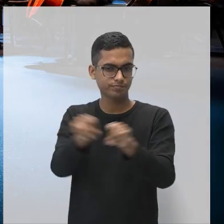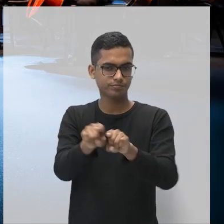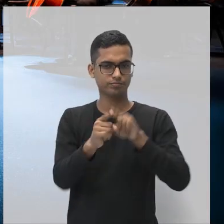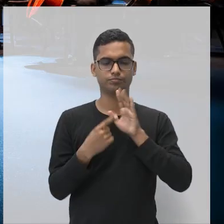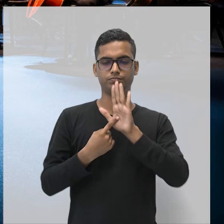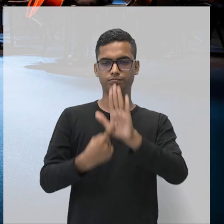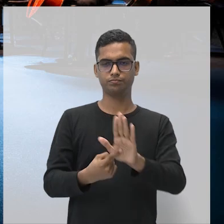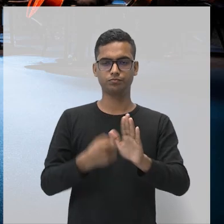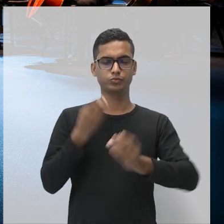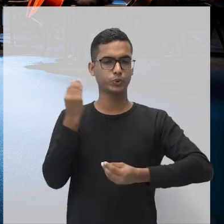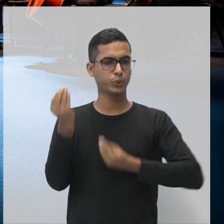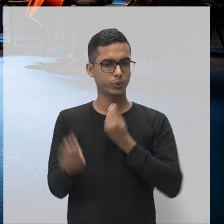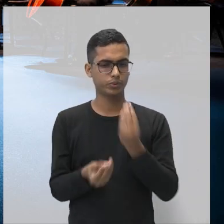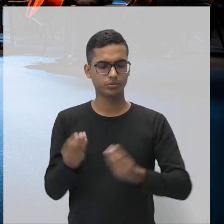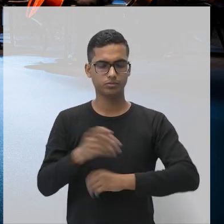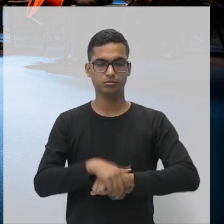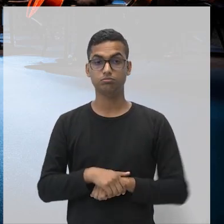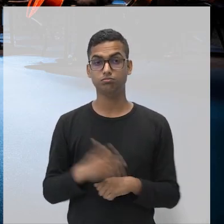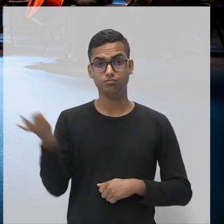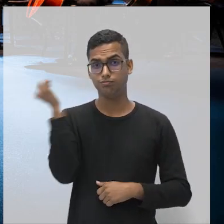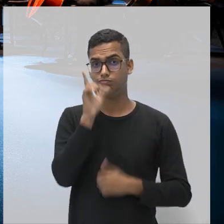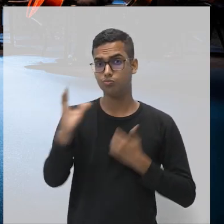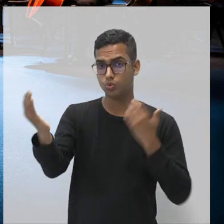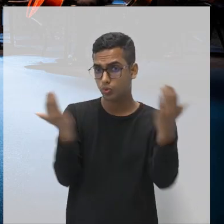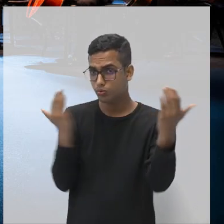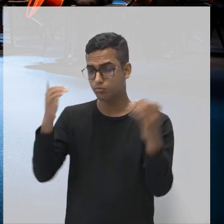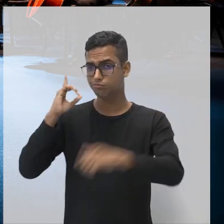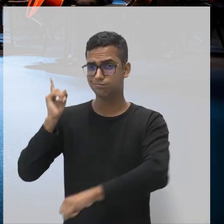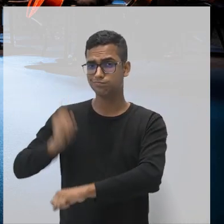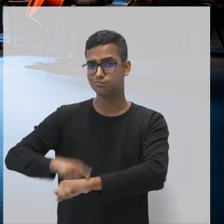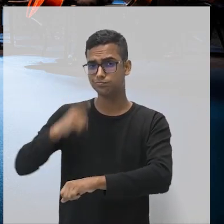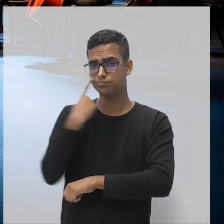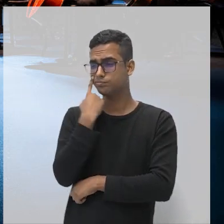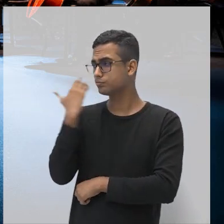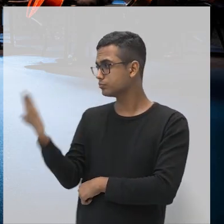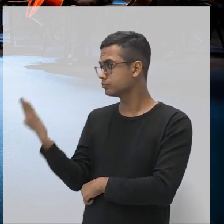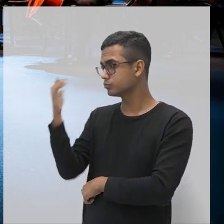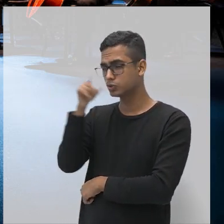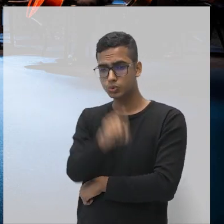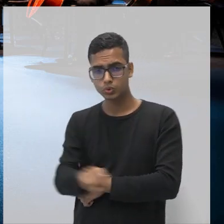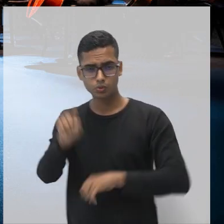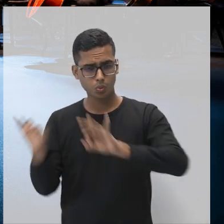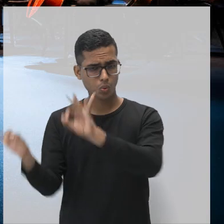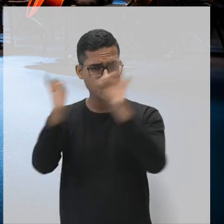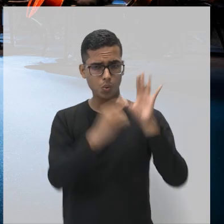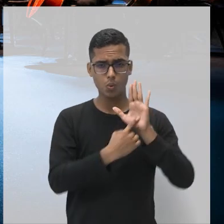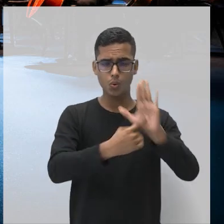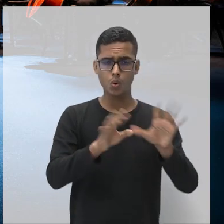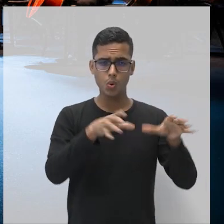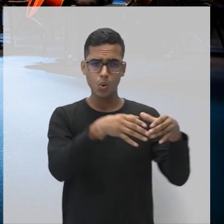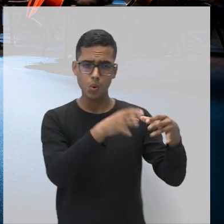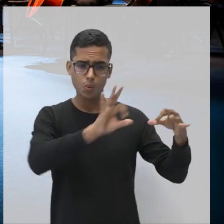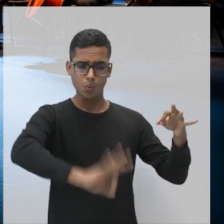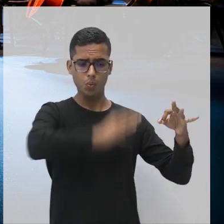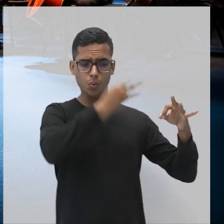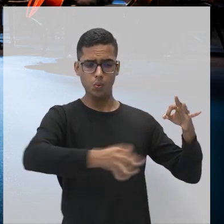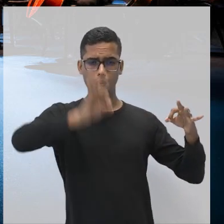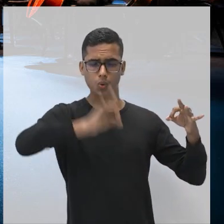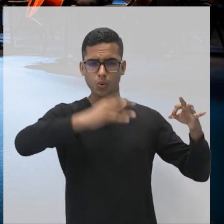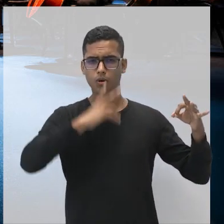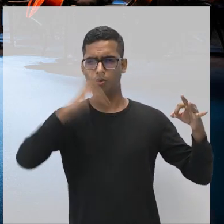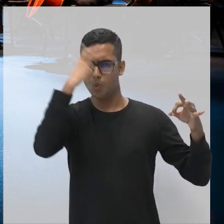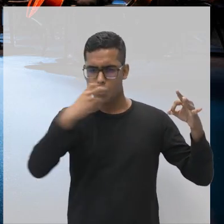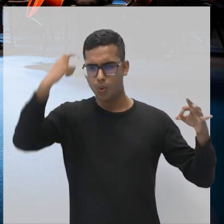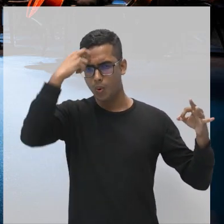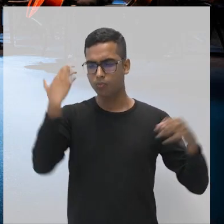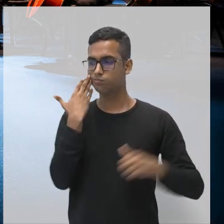né, fazendo aí essa comparação, quando você está diante de uma apresentação cultural como essa aqui, que está